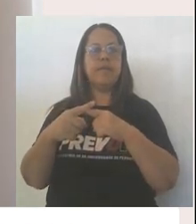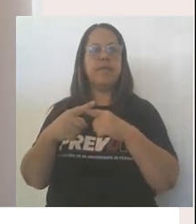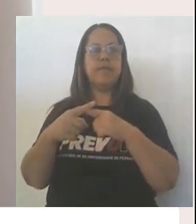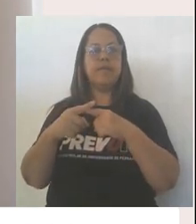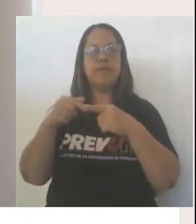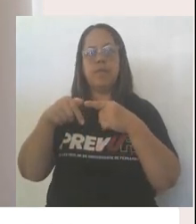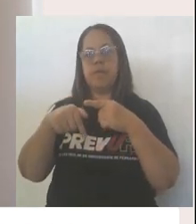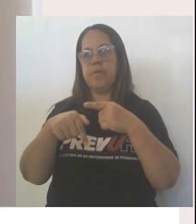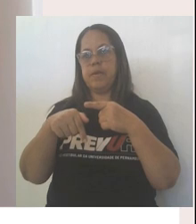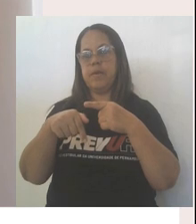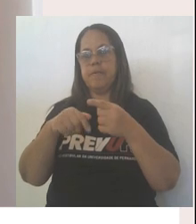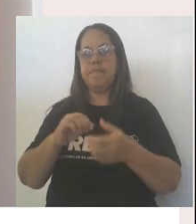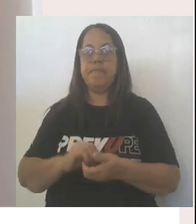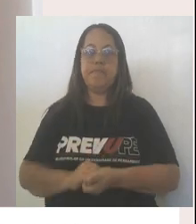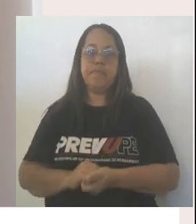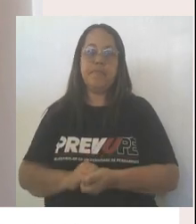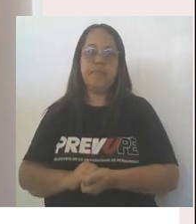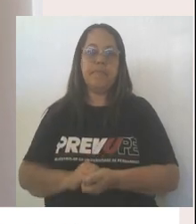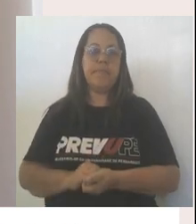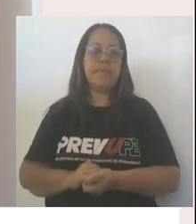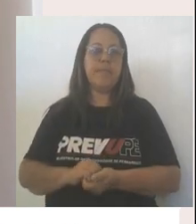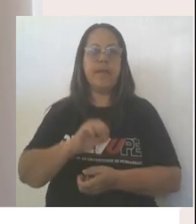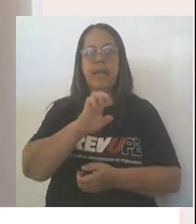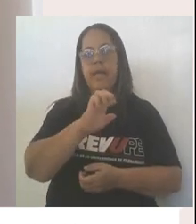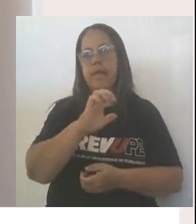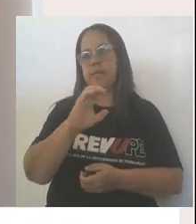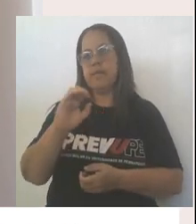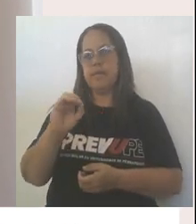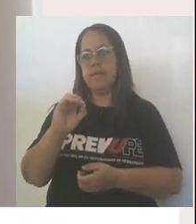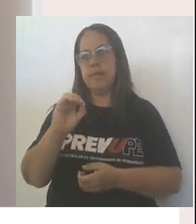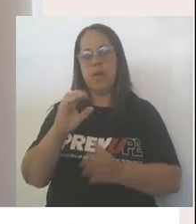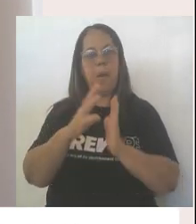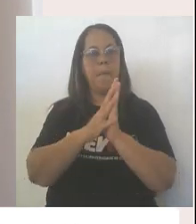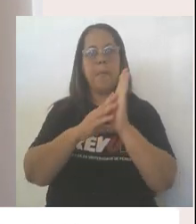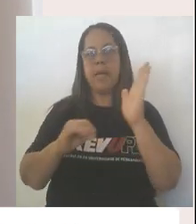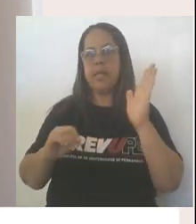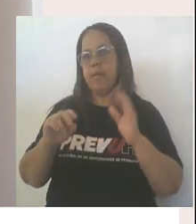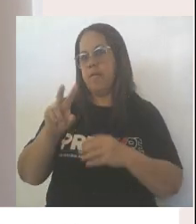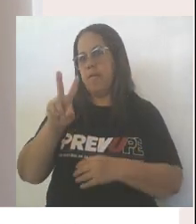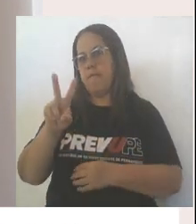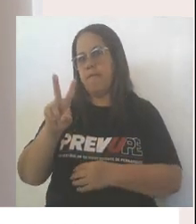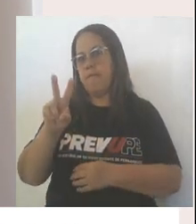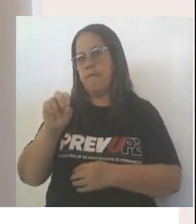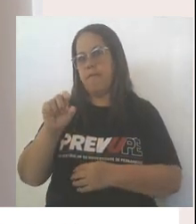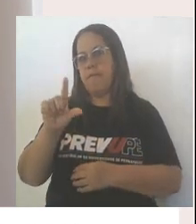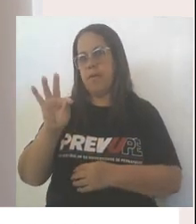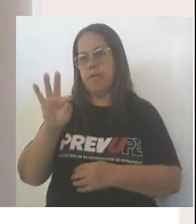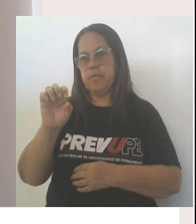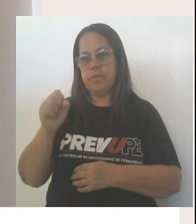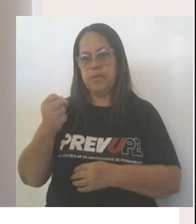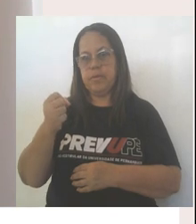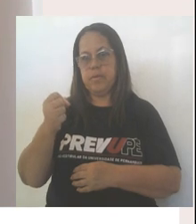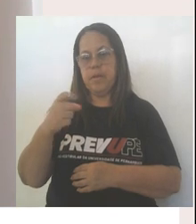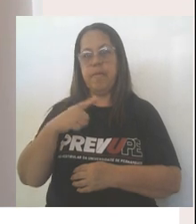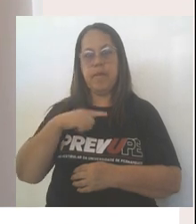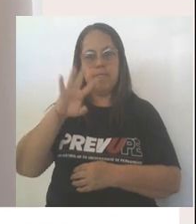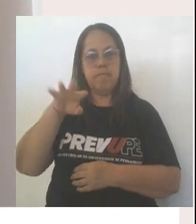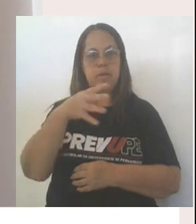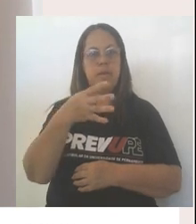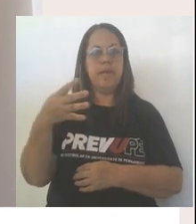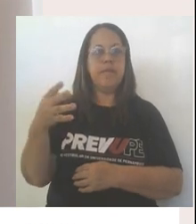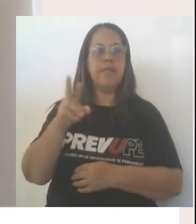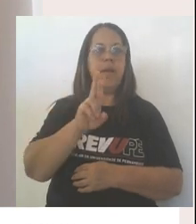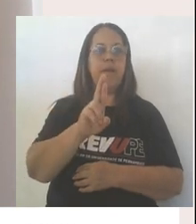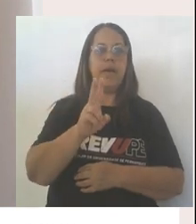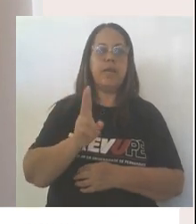natural de Q. O E0 é o potencial padrão do eletrodo em volts e seu valor é tabelado. O R é